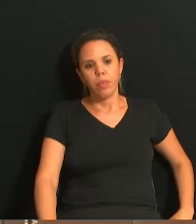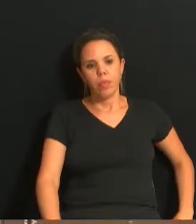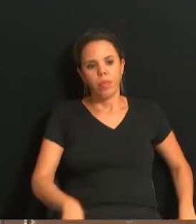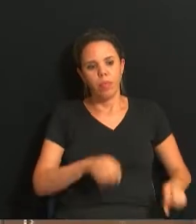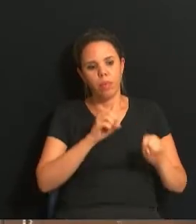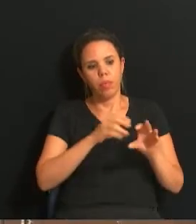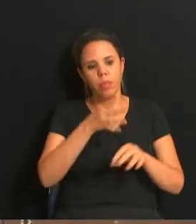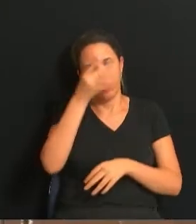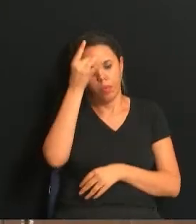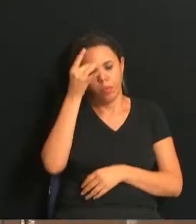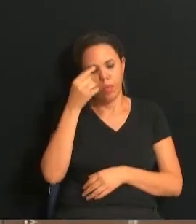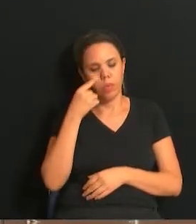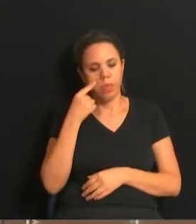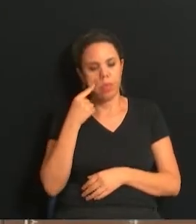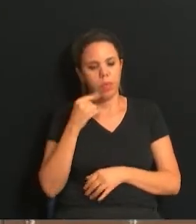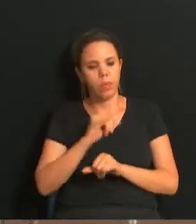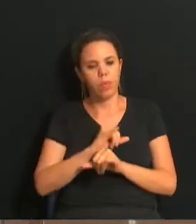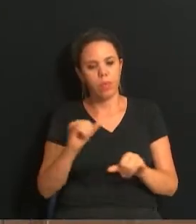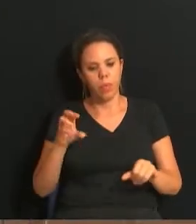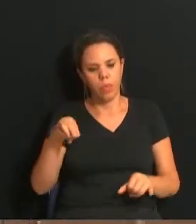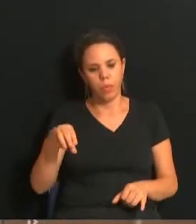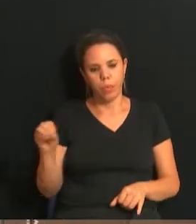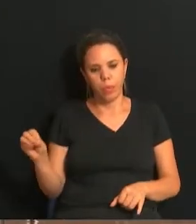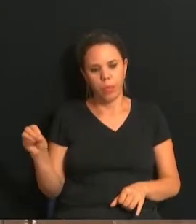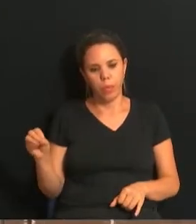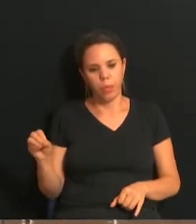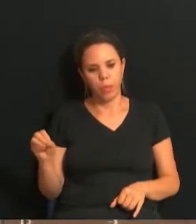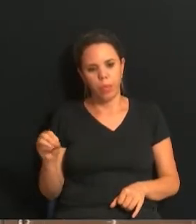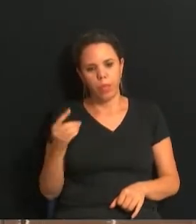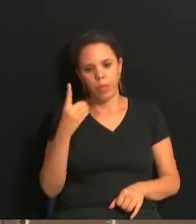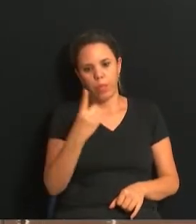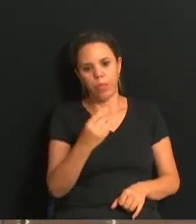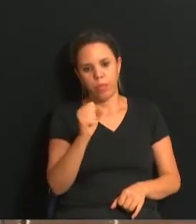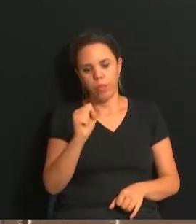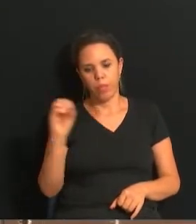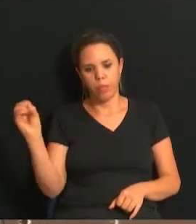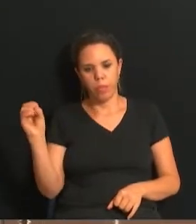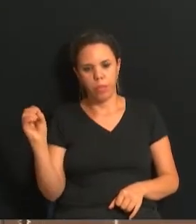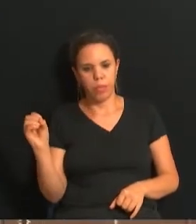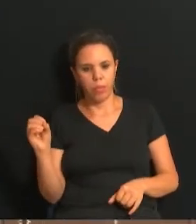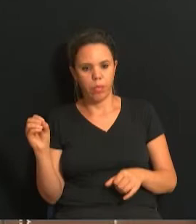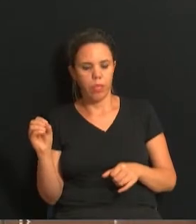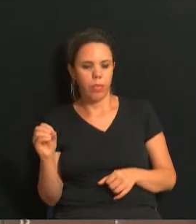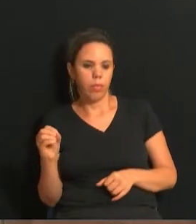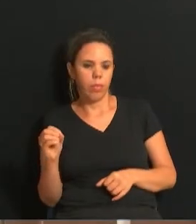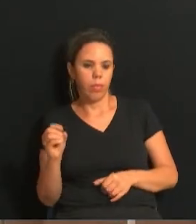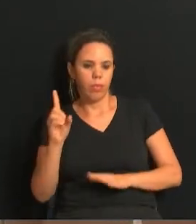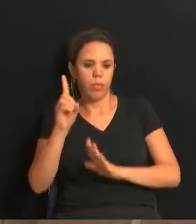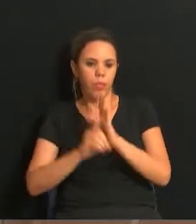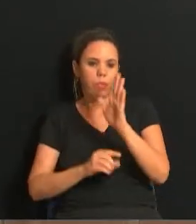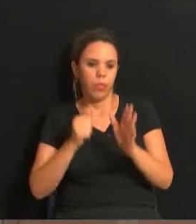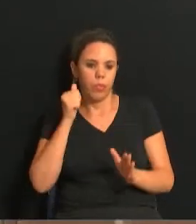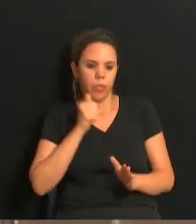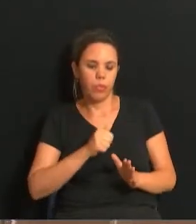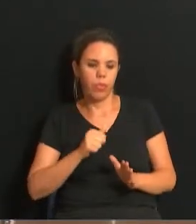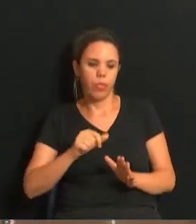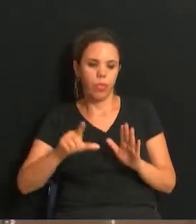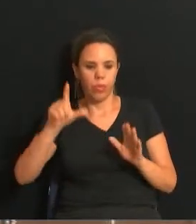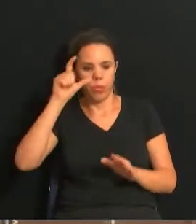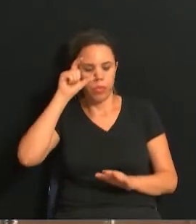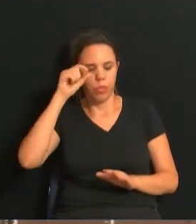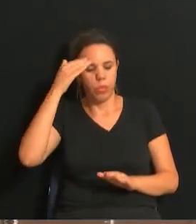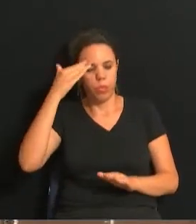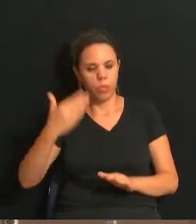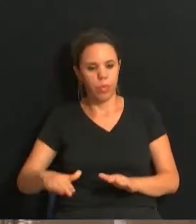educativa, tanto divulgação do SEAMO, do Disque 180, dos direitos da mulher, da Lei Maria da Penha,